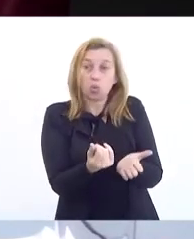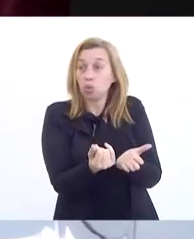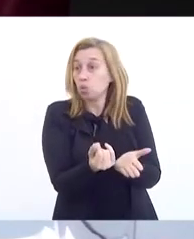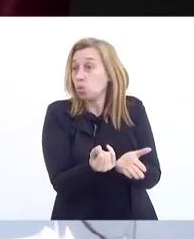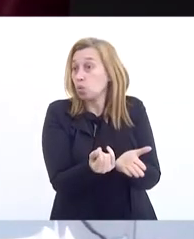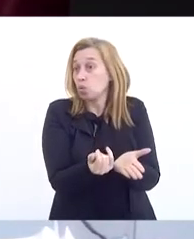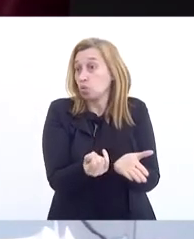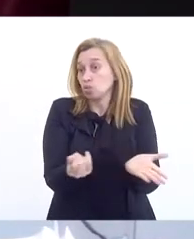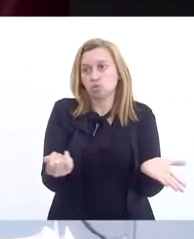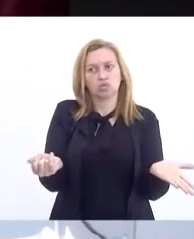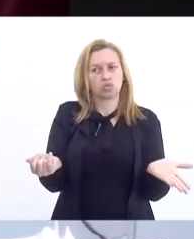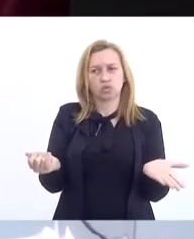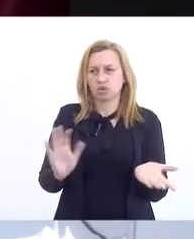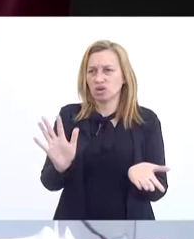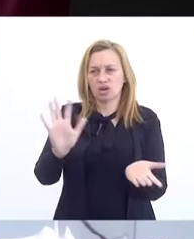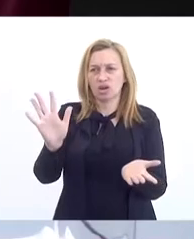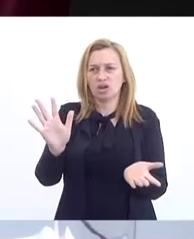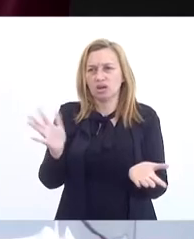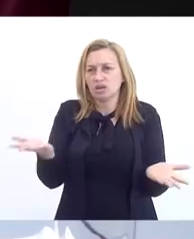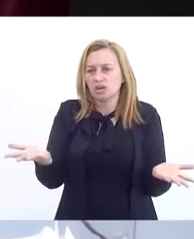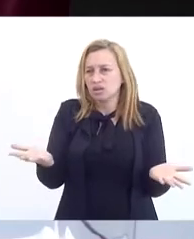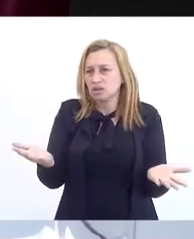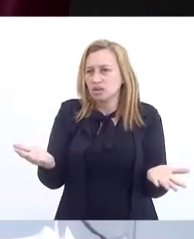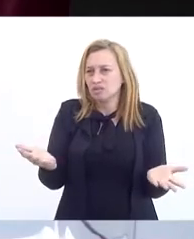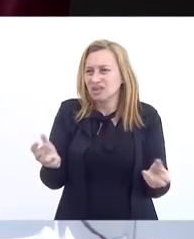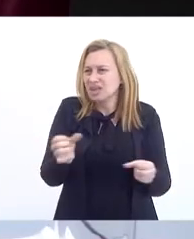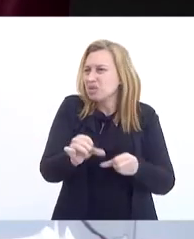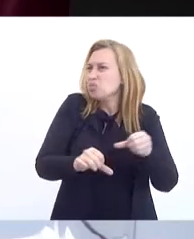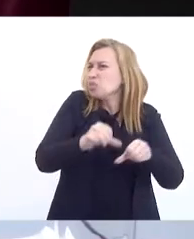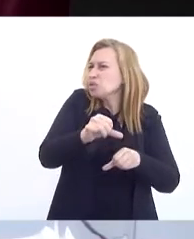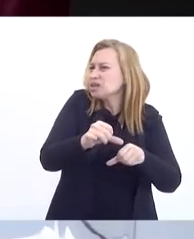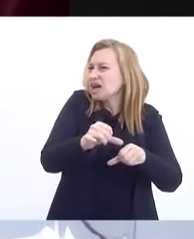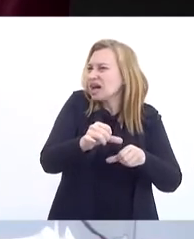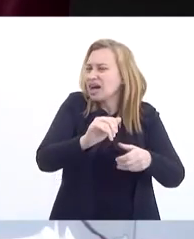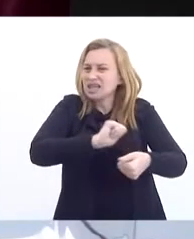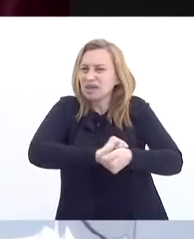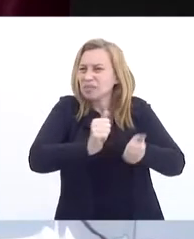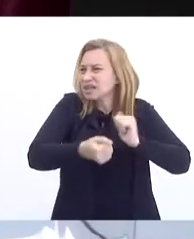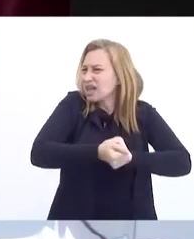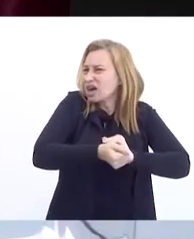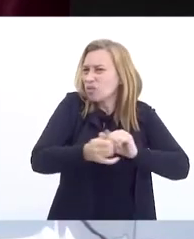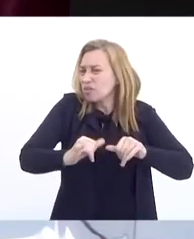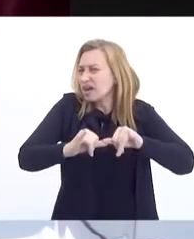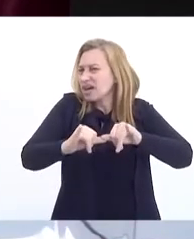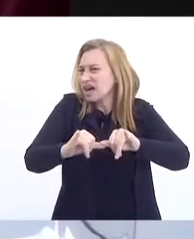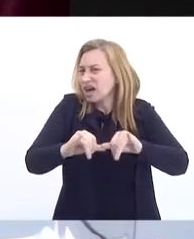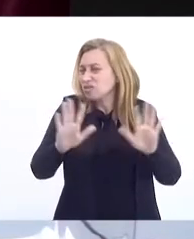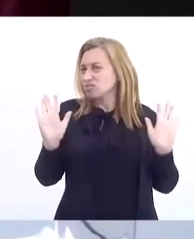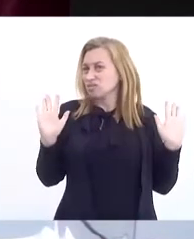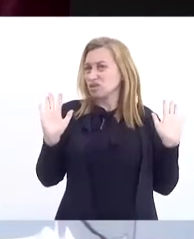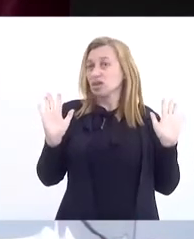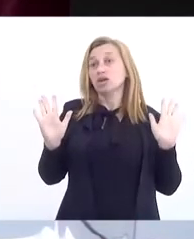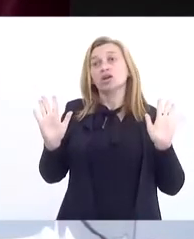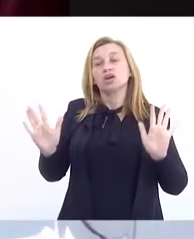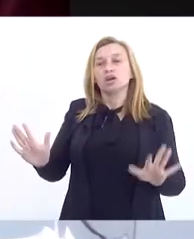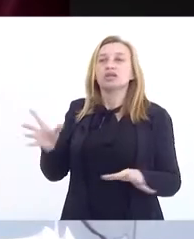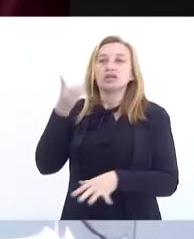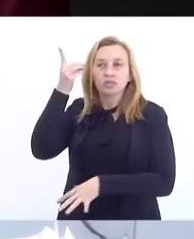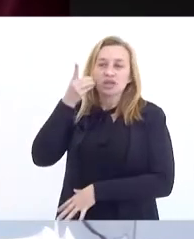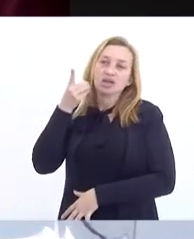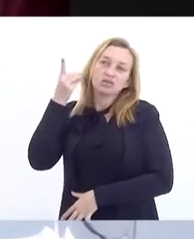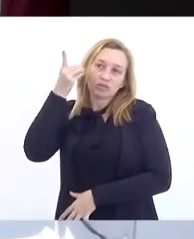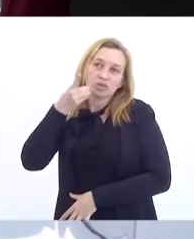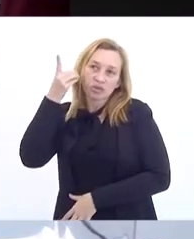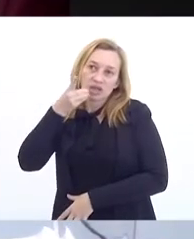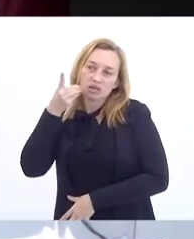se isso invade também competência. Doutor Luiz Paulo, eu tenho um voto divergente, presidente. Doutor